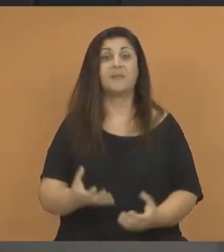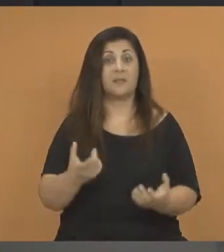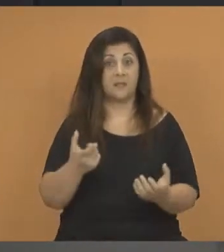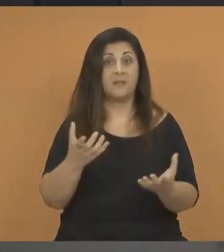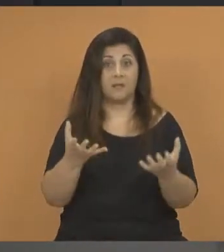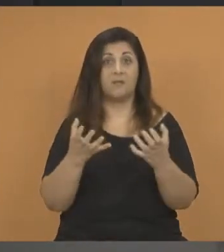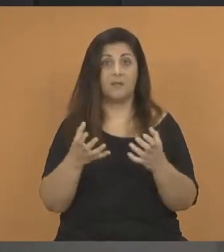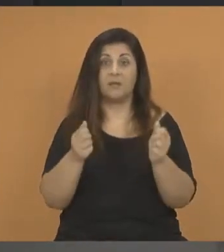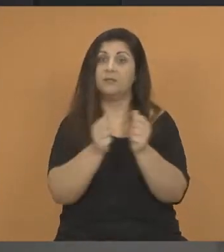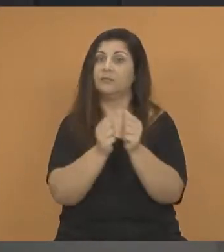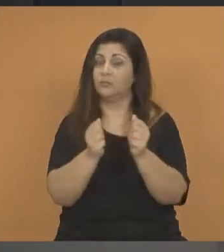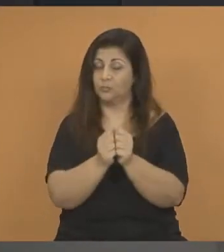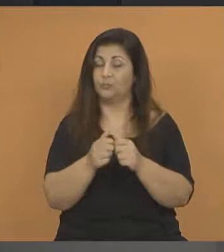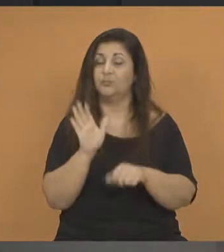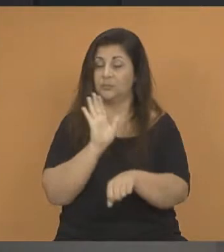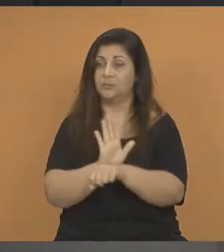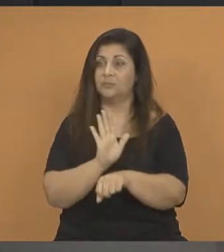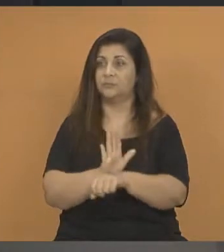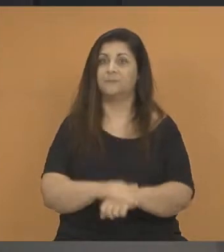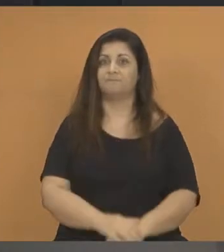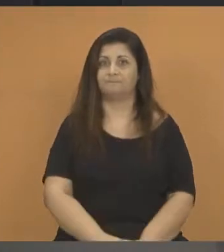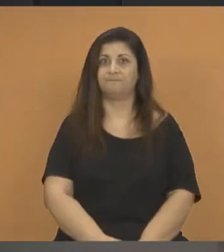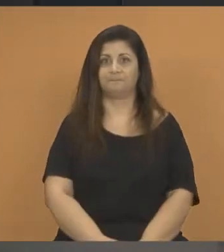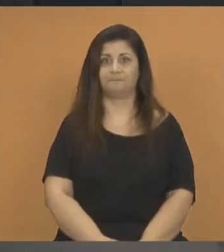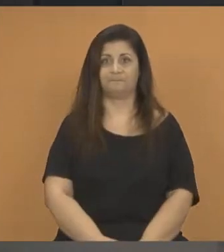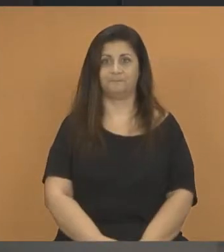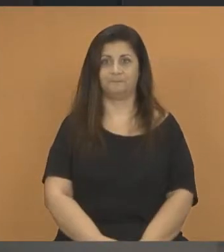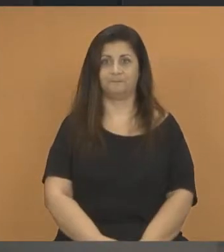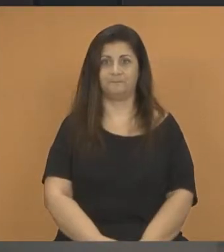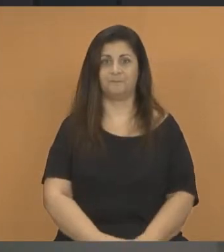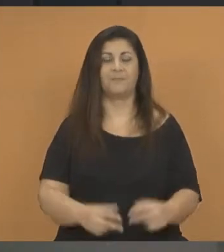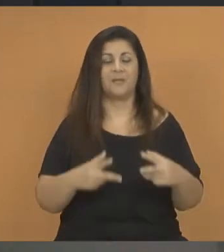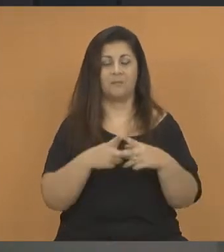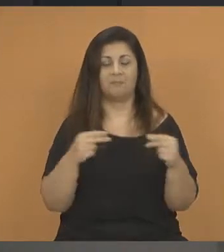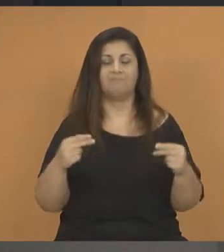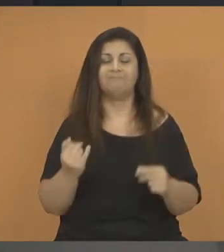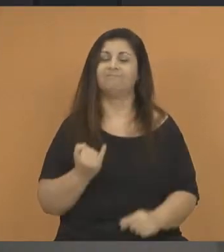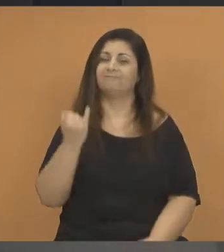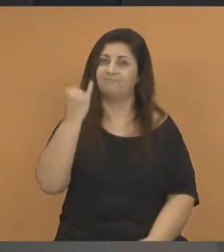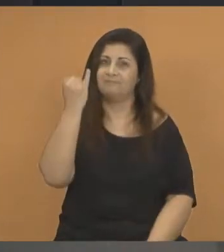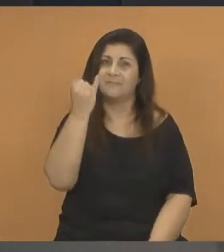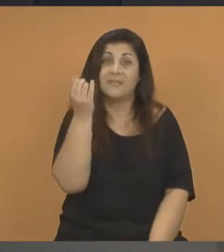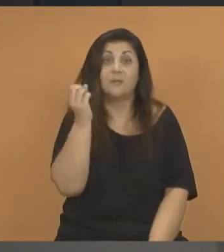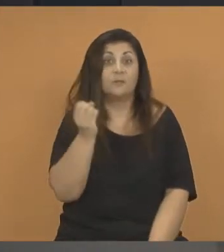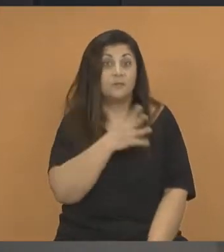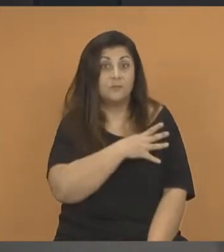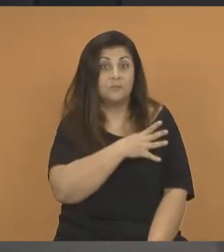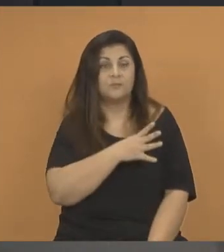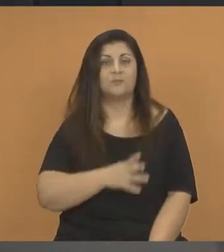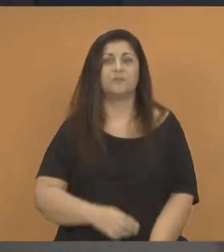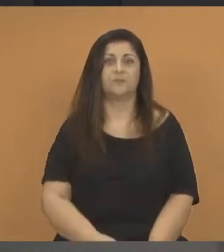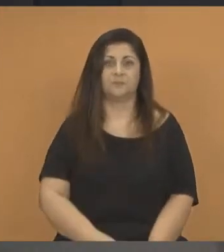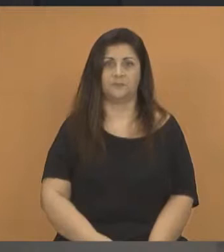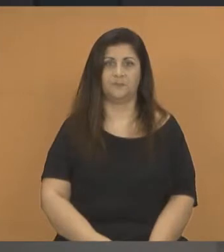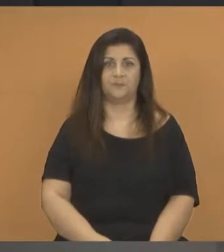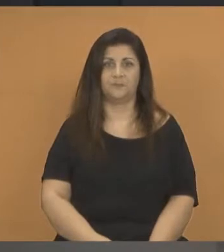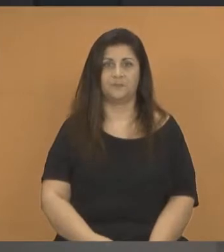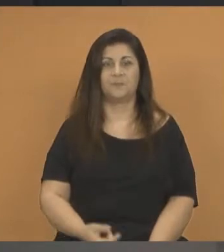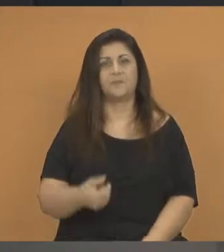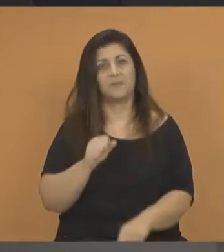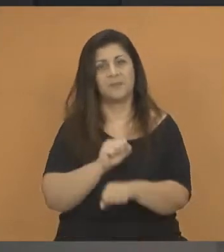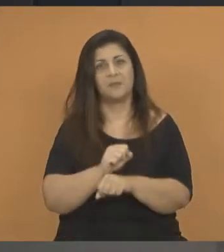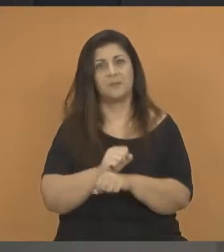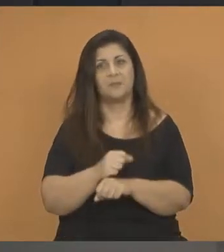dessa frente junto com o Paulinho. É uma coisa muito importante, uma coisa nova. Espero que a